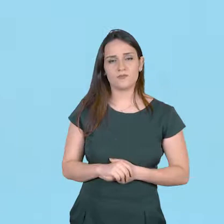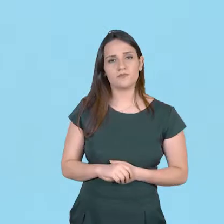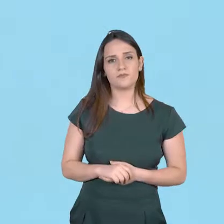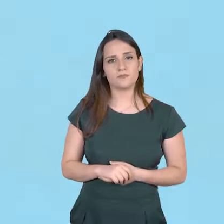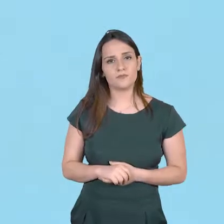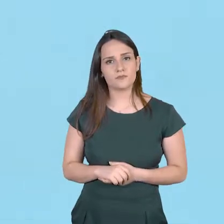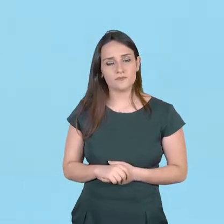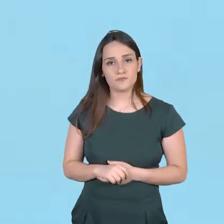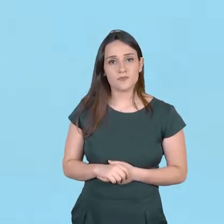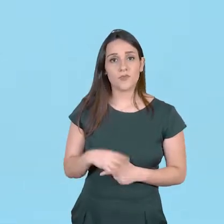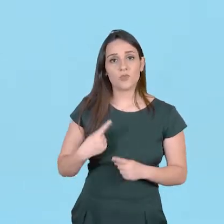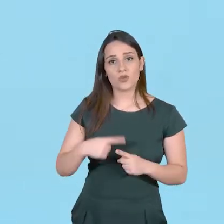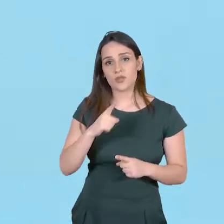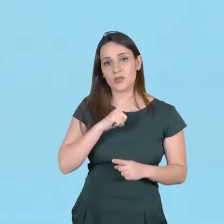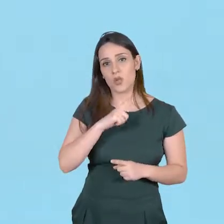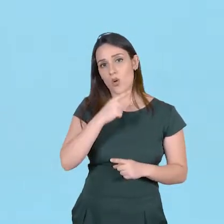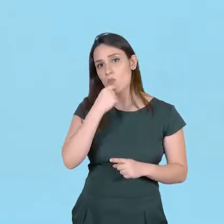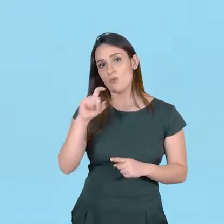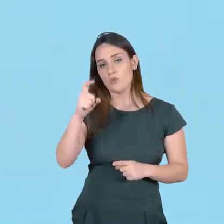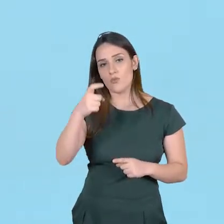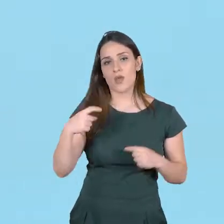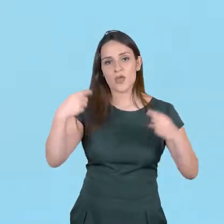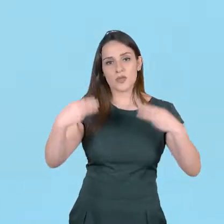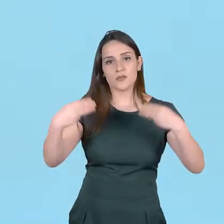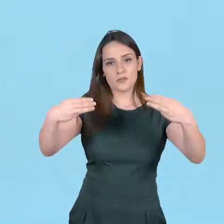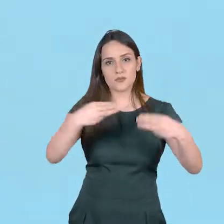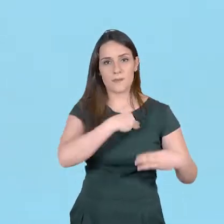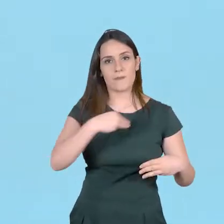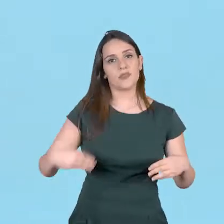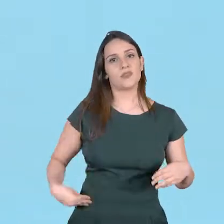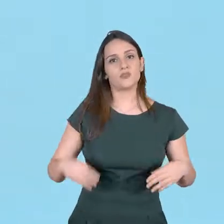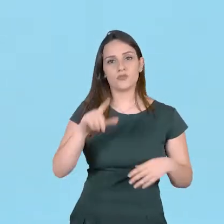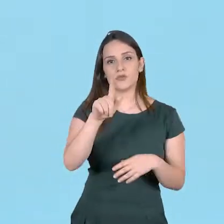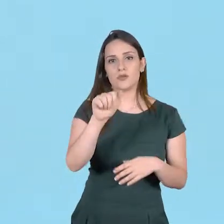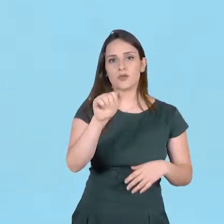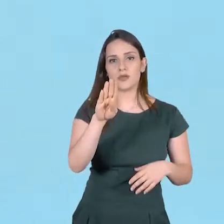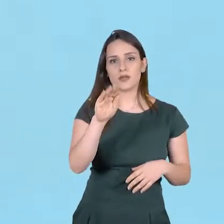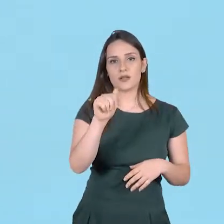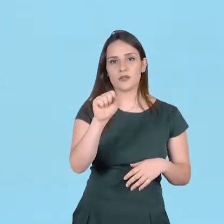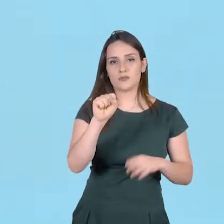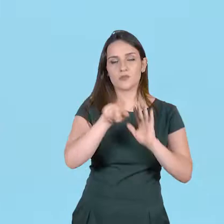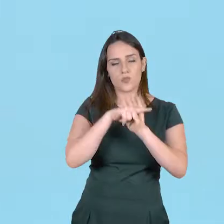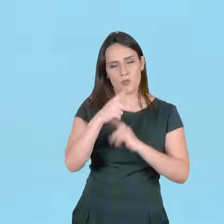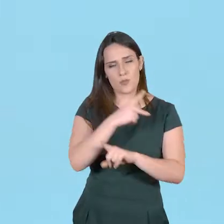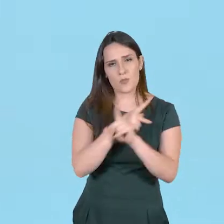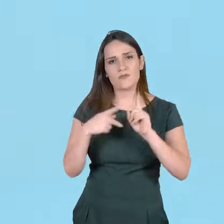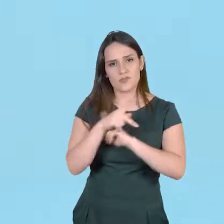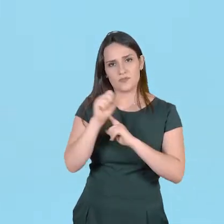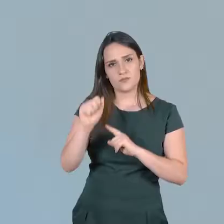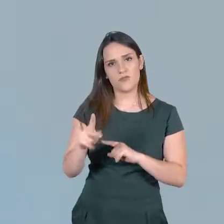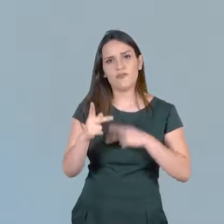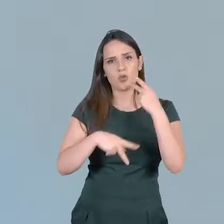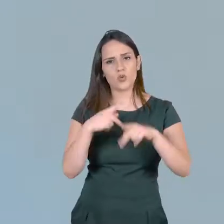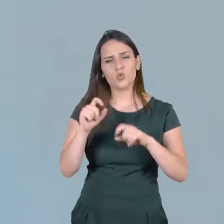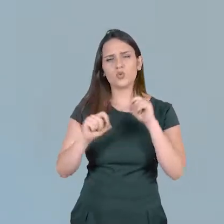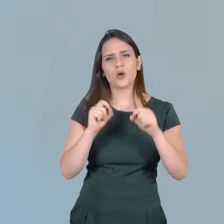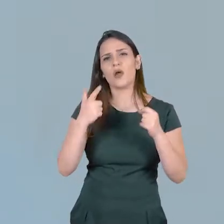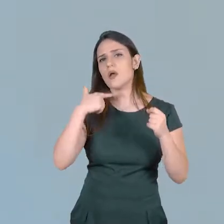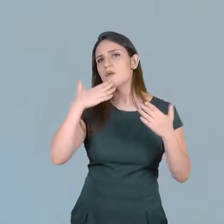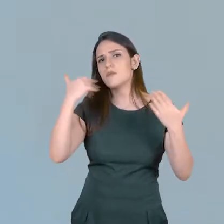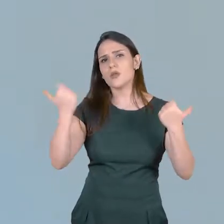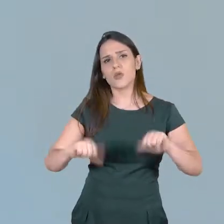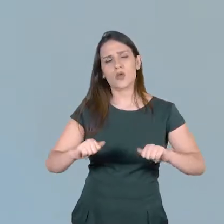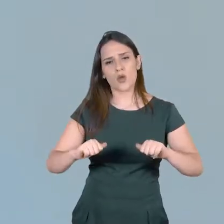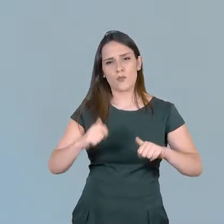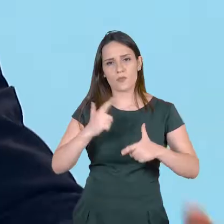o ex-ministro Gabas falava na audiência pública, né, o grande problema é que querem fazer uma